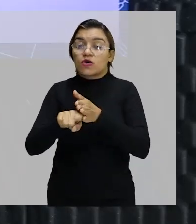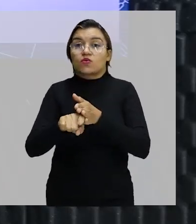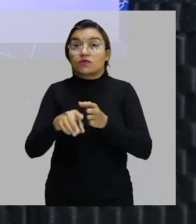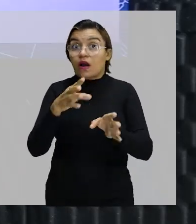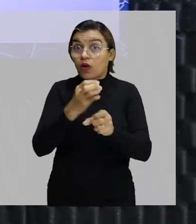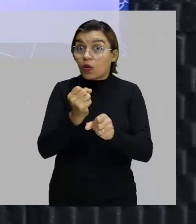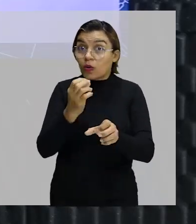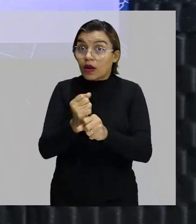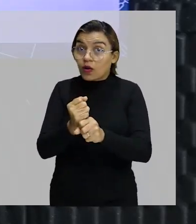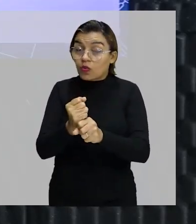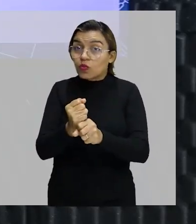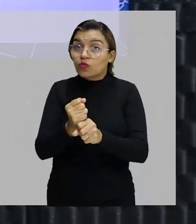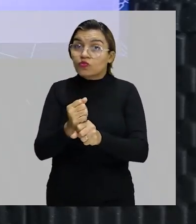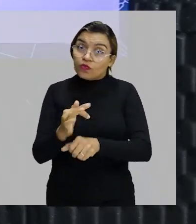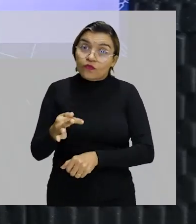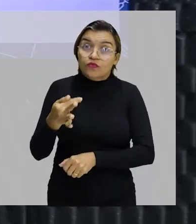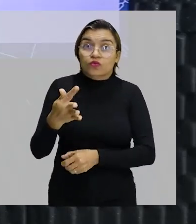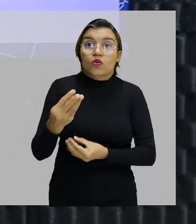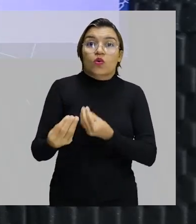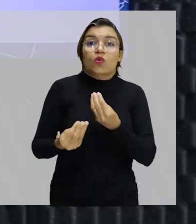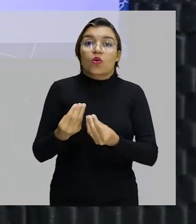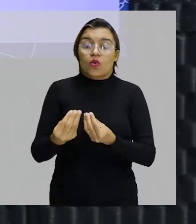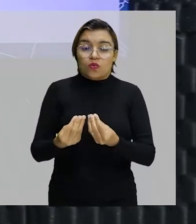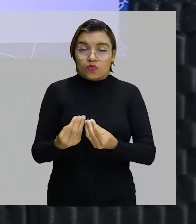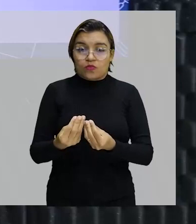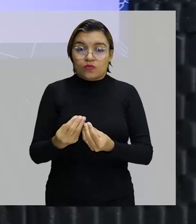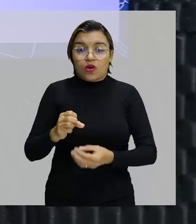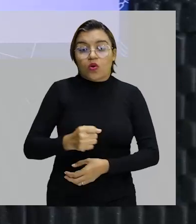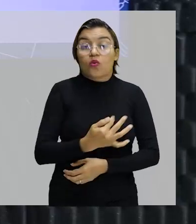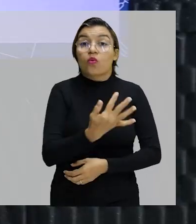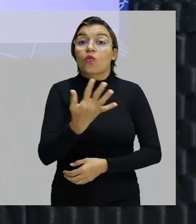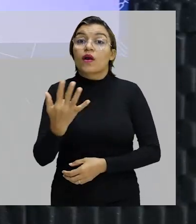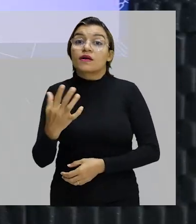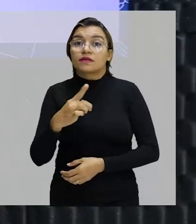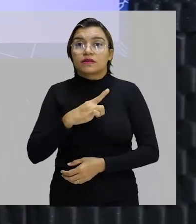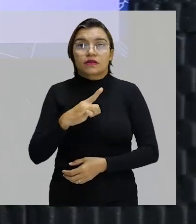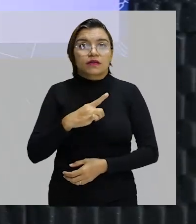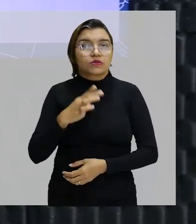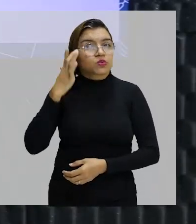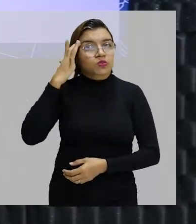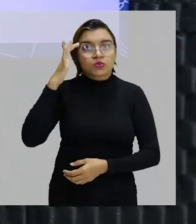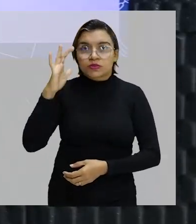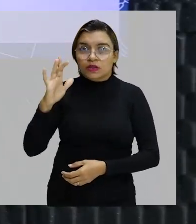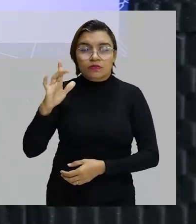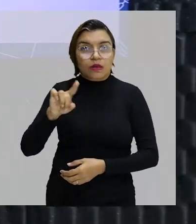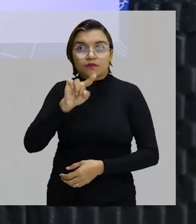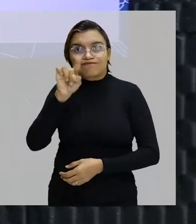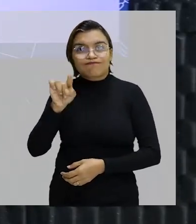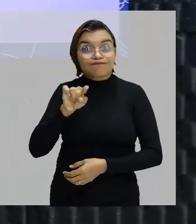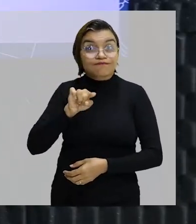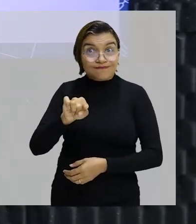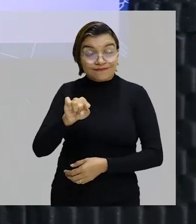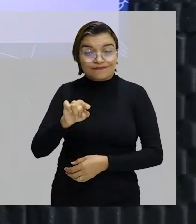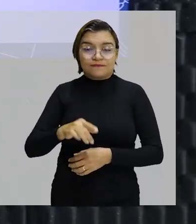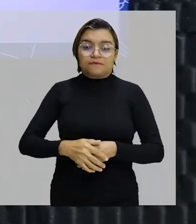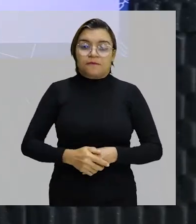cálculo futuro. Quanto que nós vamos obter? É o desconhecido, é a incógnita.